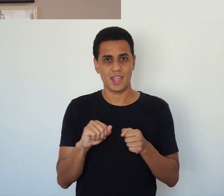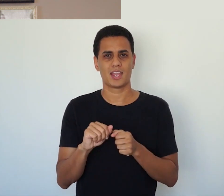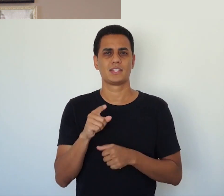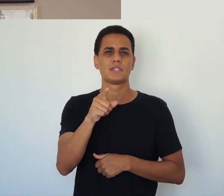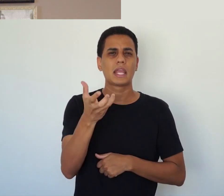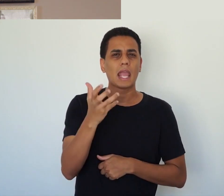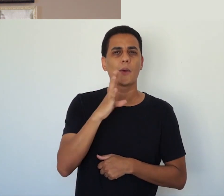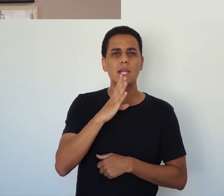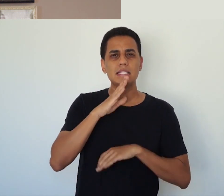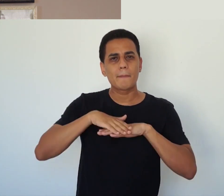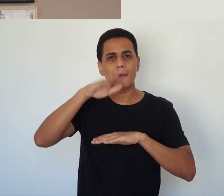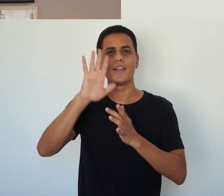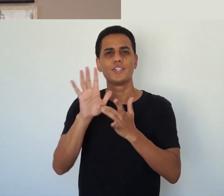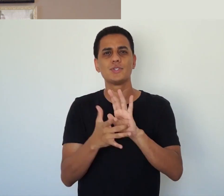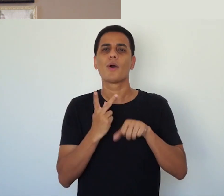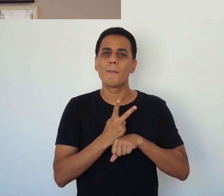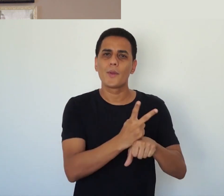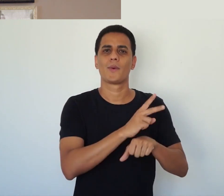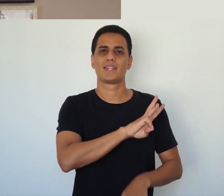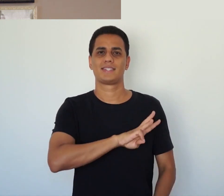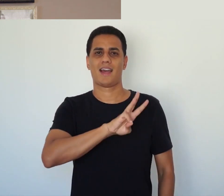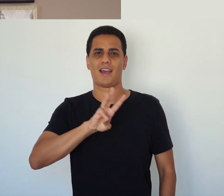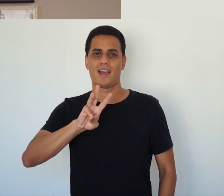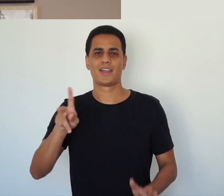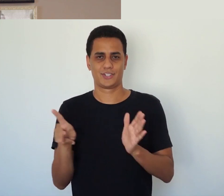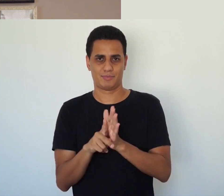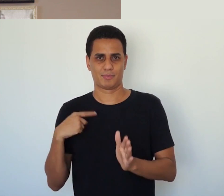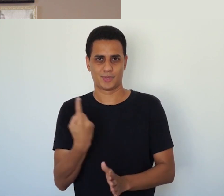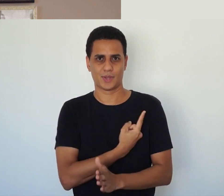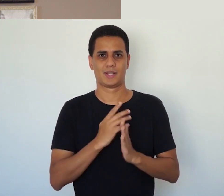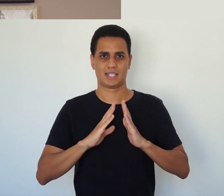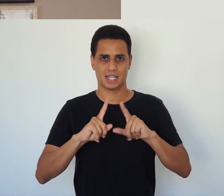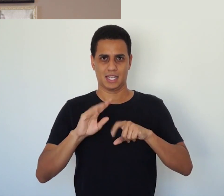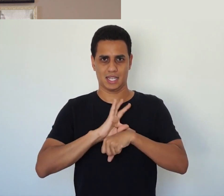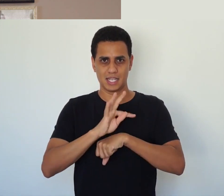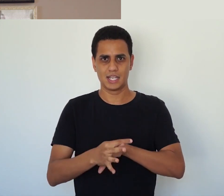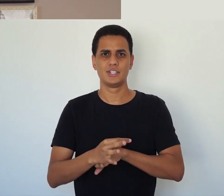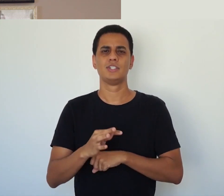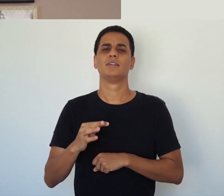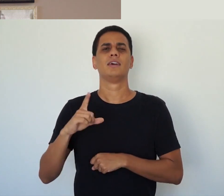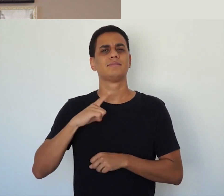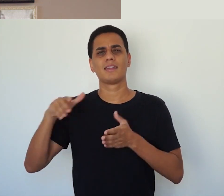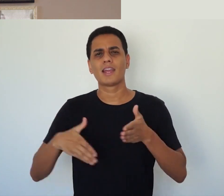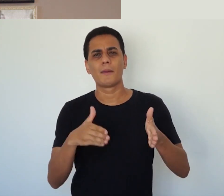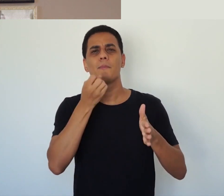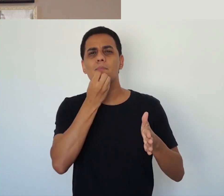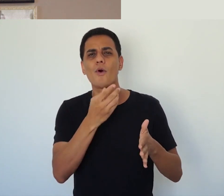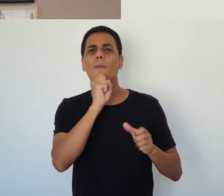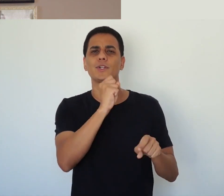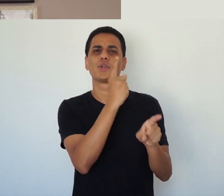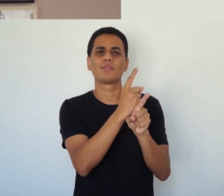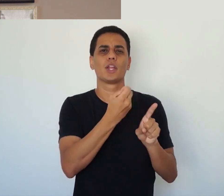Amém. Amém. Se você fez essa oração e quer saber mais sobre Jesus, procura nosso site e você vai